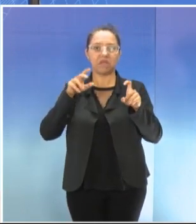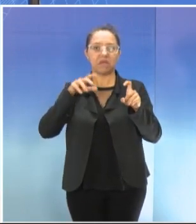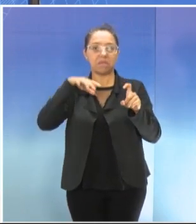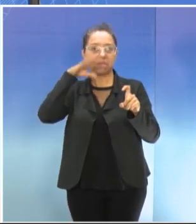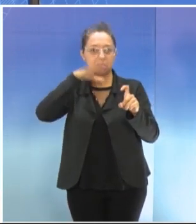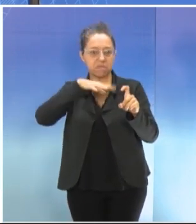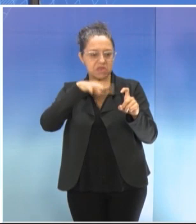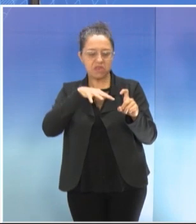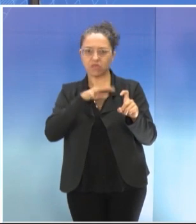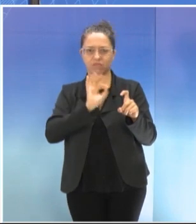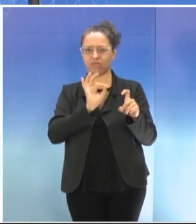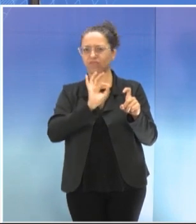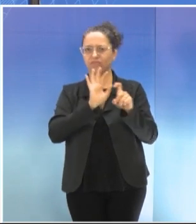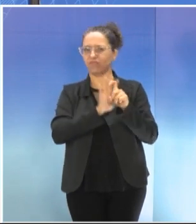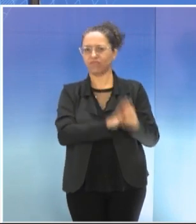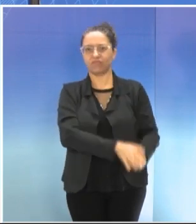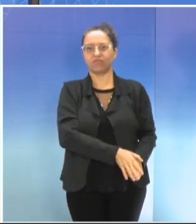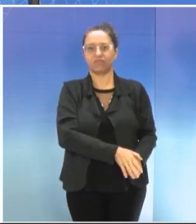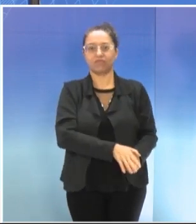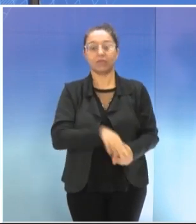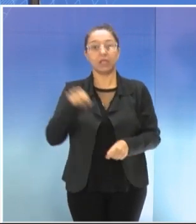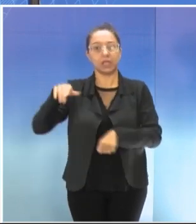procuravam respostas